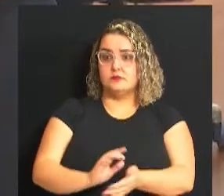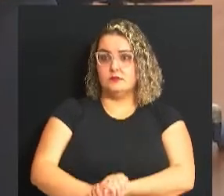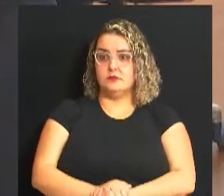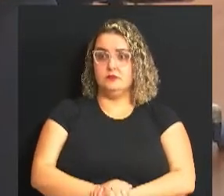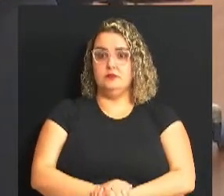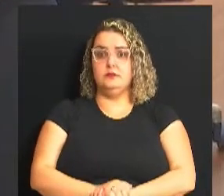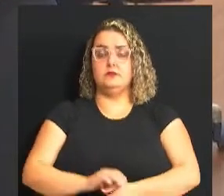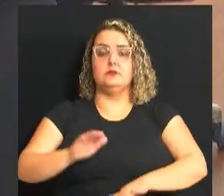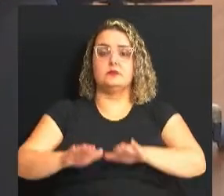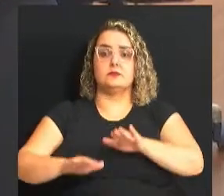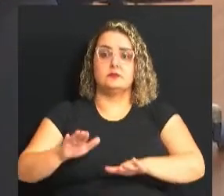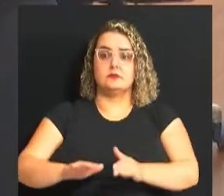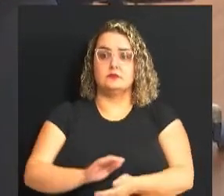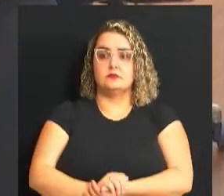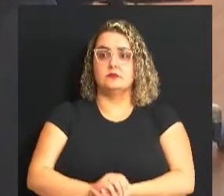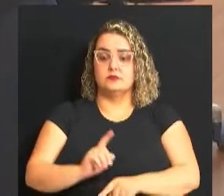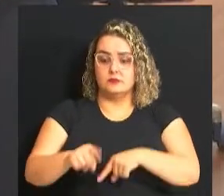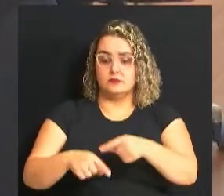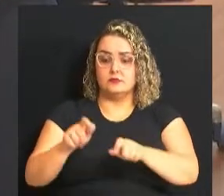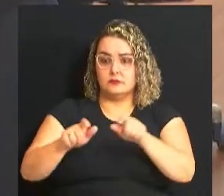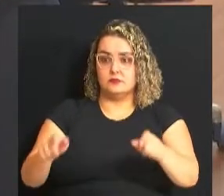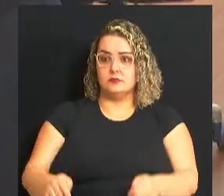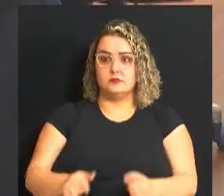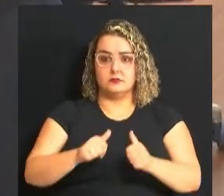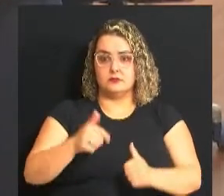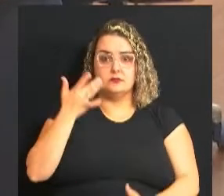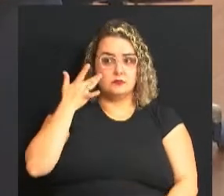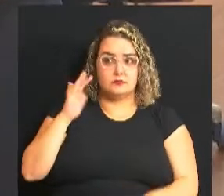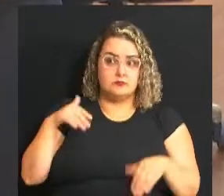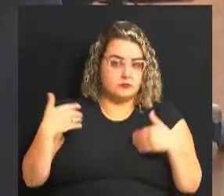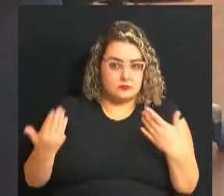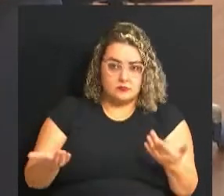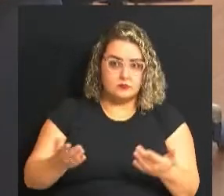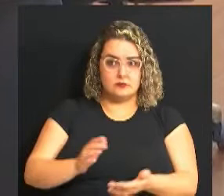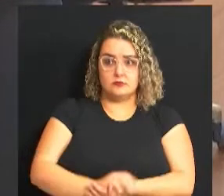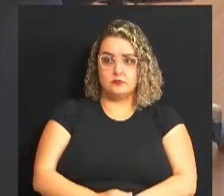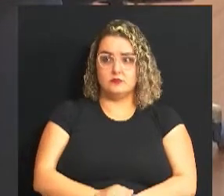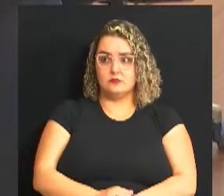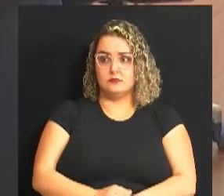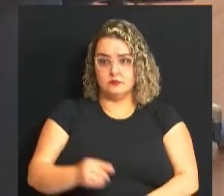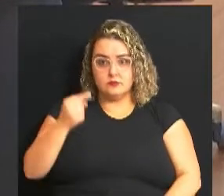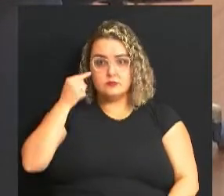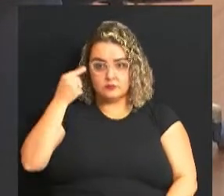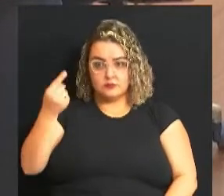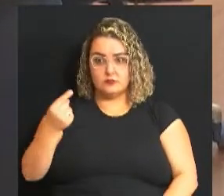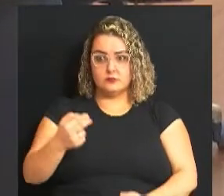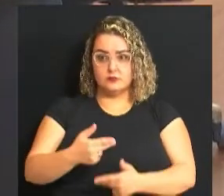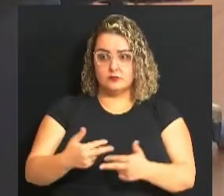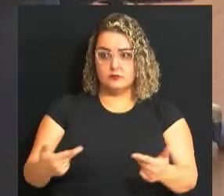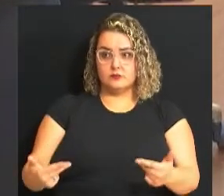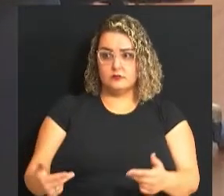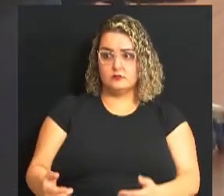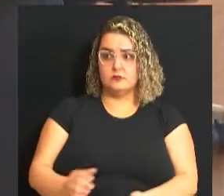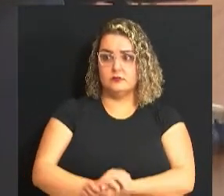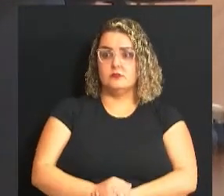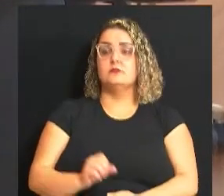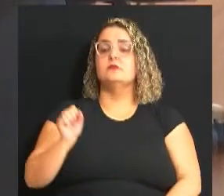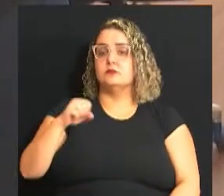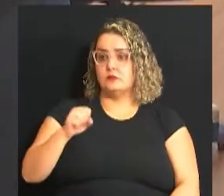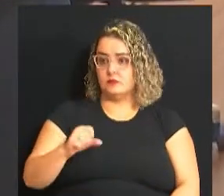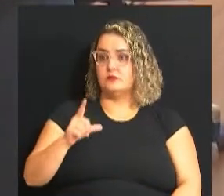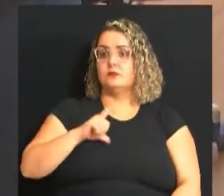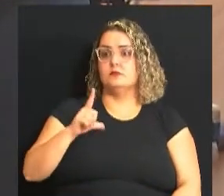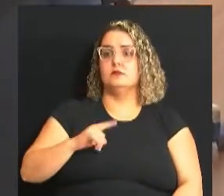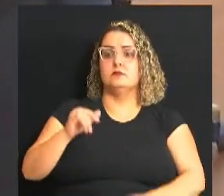vezes, as pessoas que são beneficiadas por elas não ficam sabendo. Assim, foi pensado em algo nesse sentido? Sim, vai ter uma